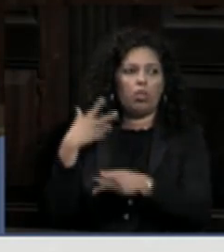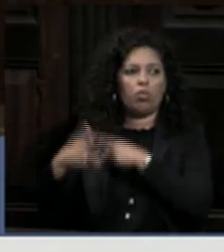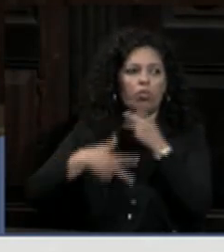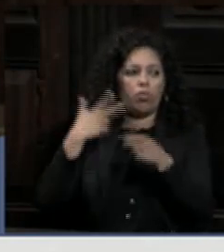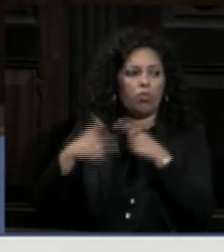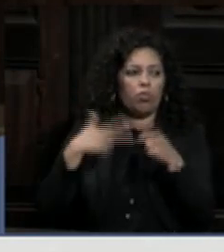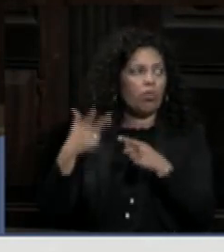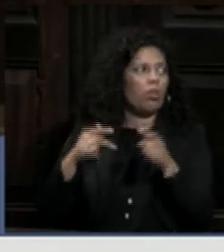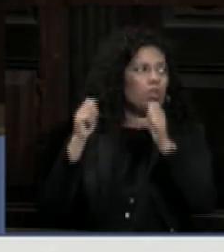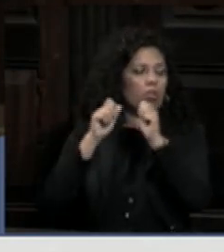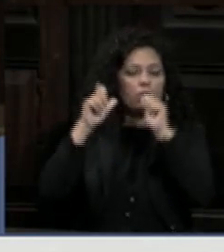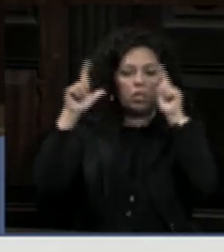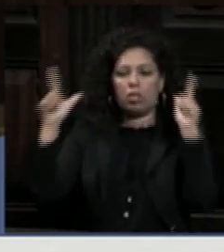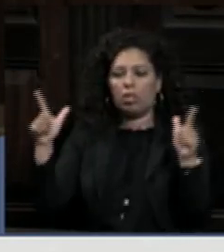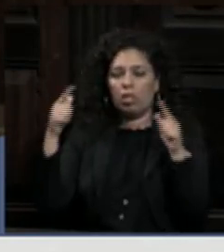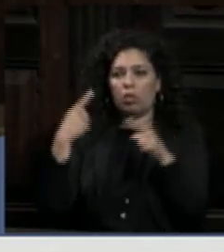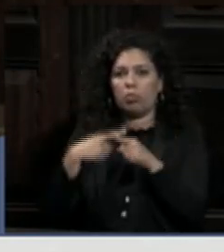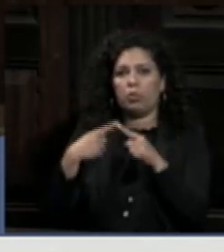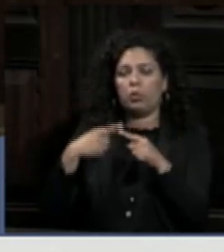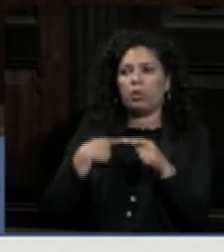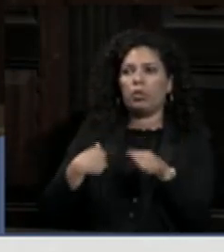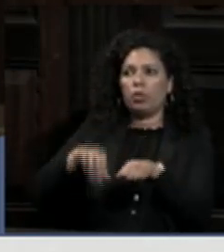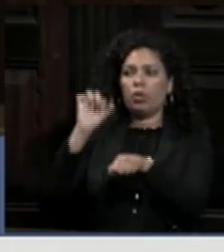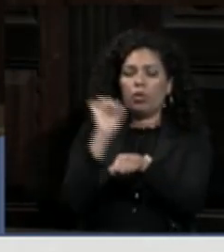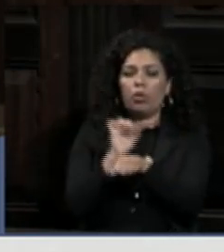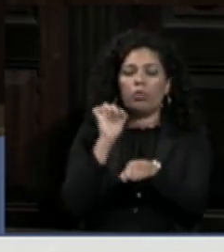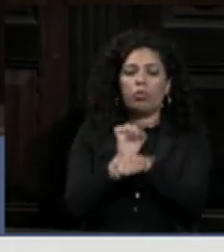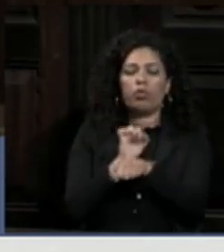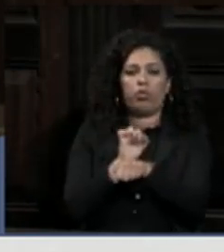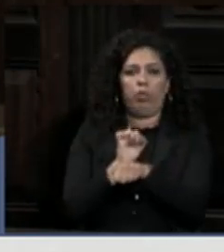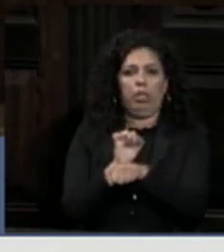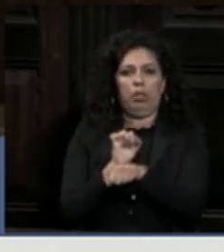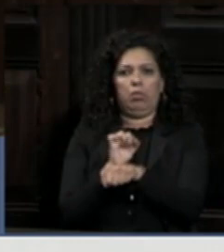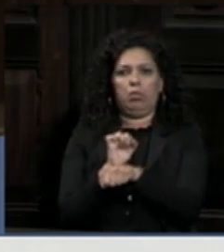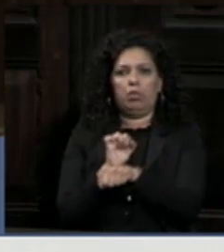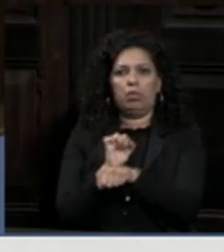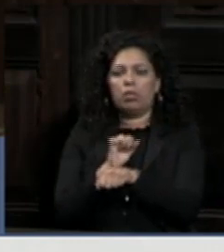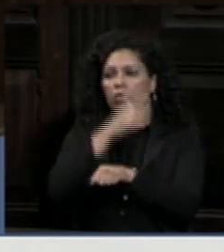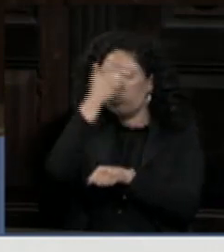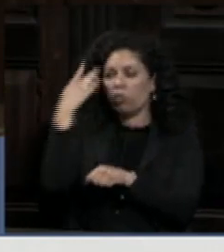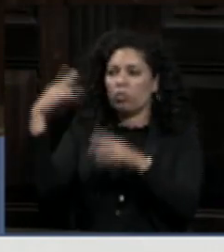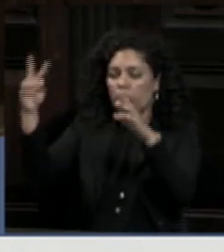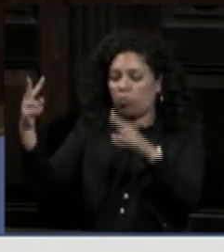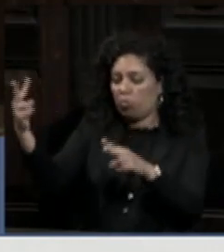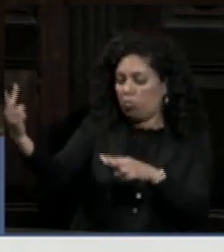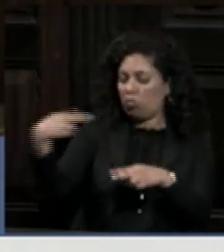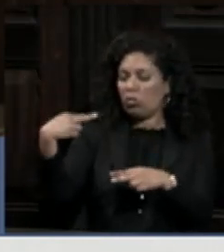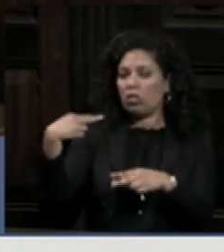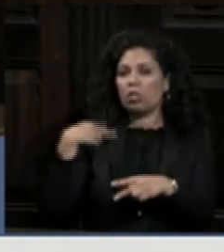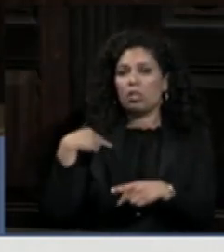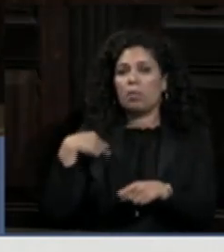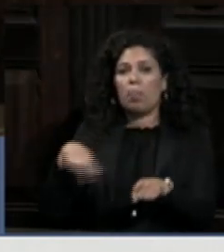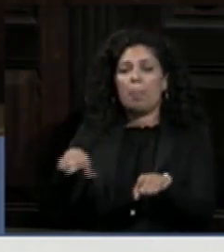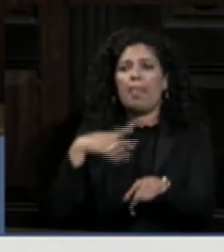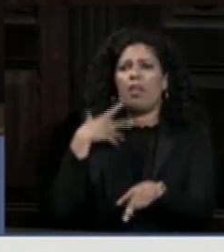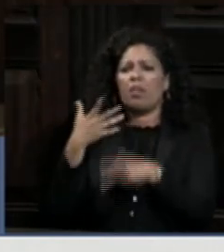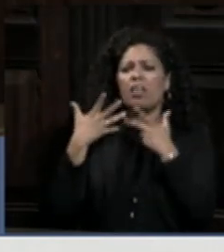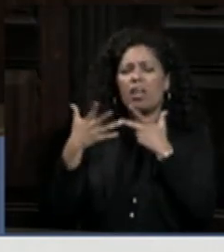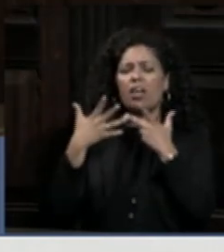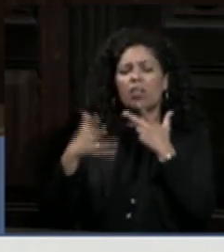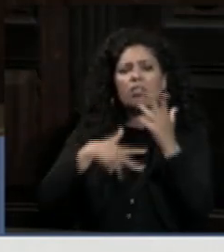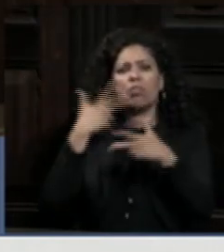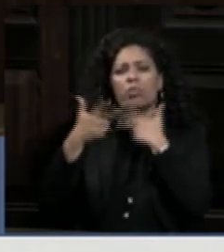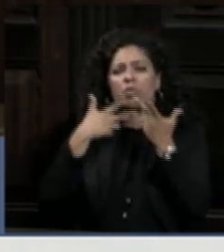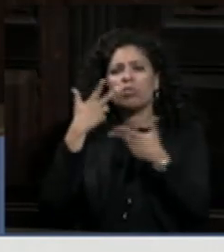de forma muito clara espero que haja não digo nenhuma retração mas que possa pelo menos ser colocada de forma